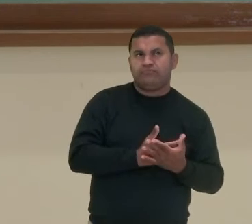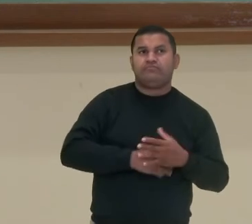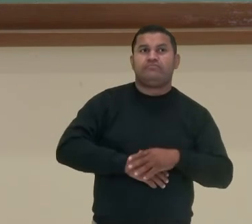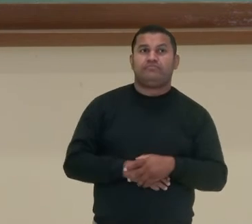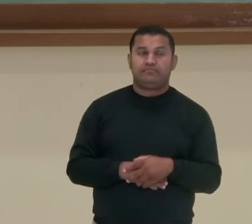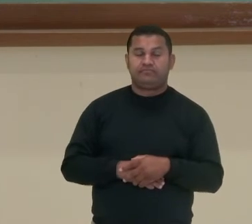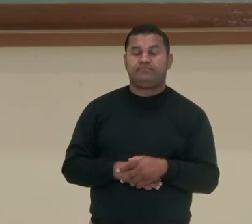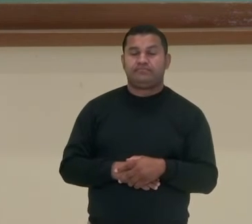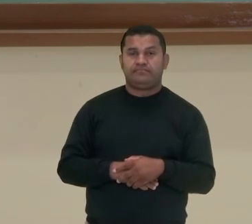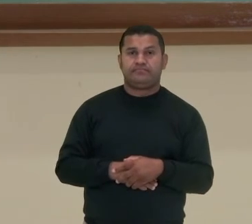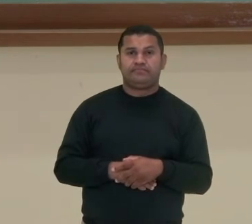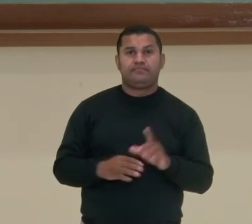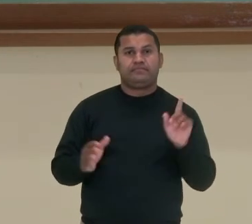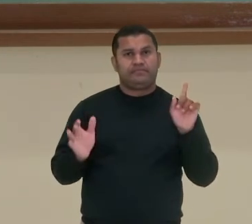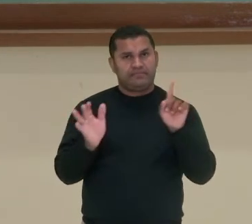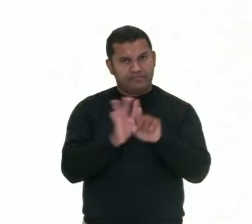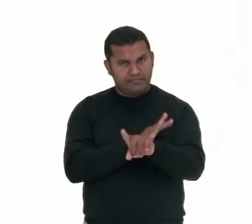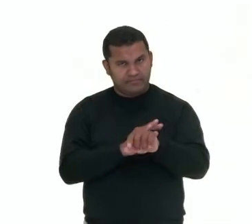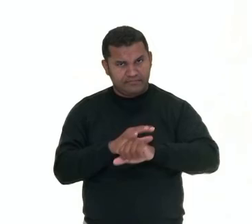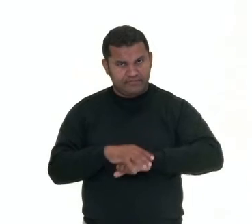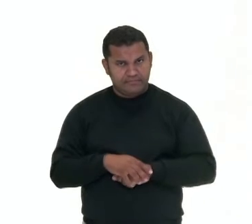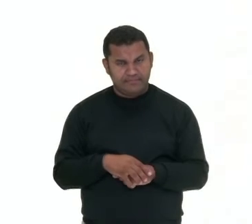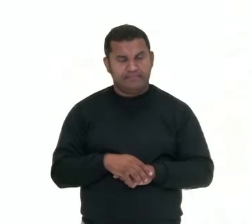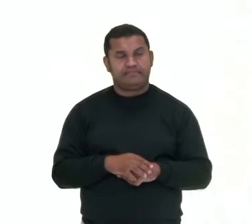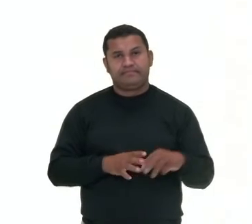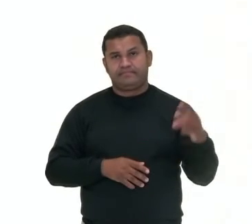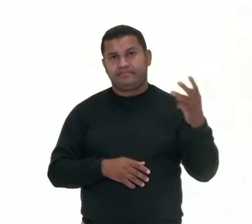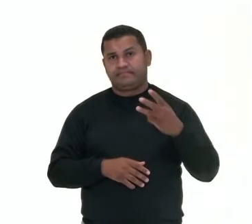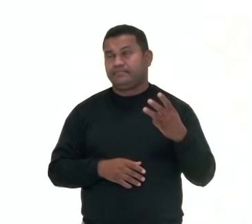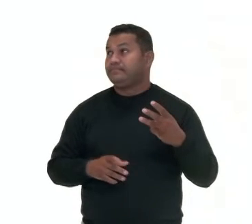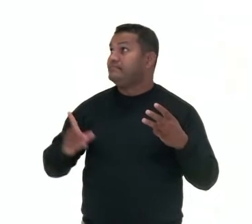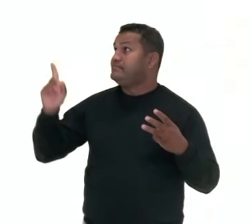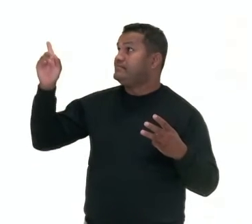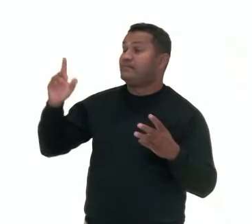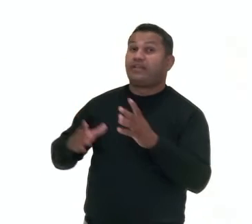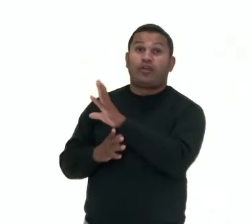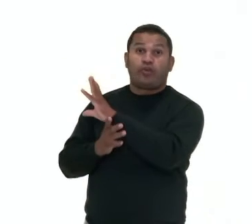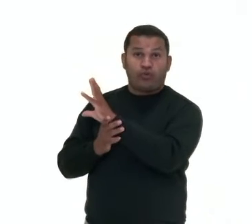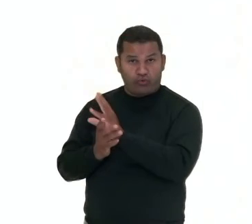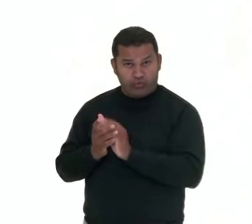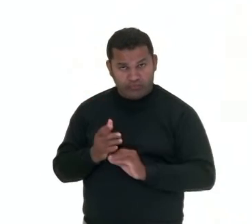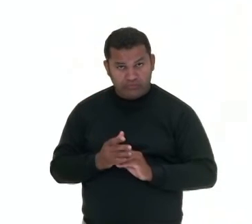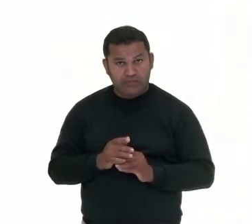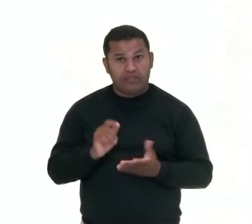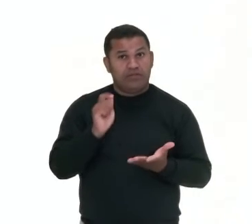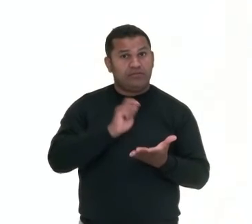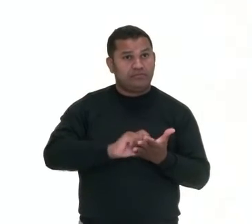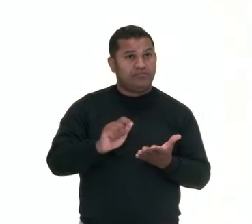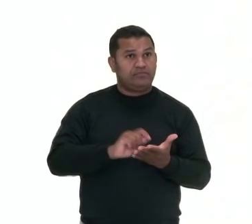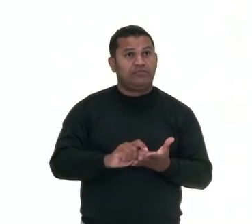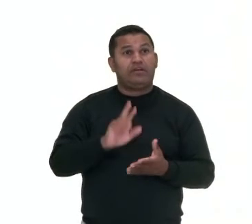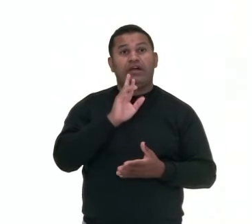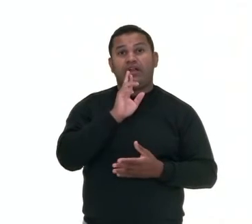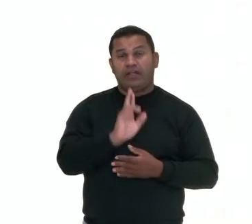estudos. Vamos para a próxima pergunta. Copie essa pergunta no caderno e